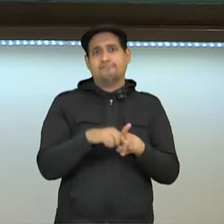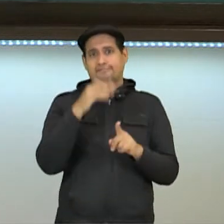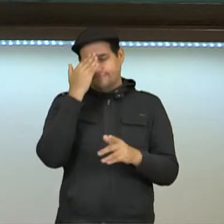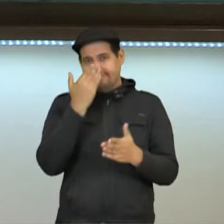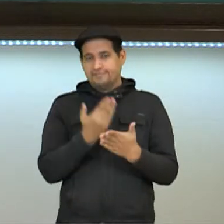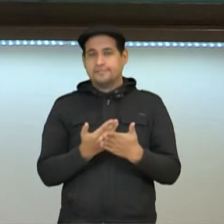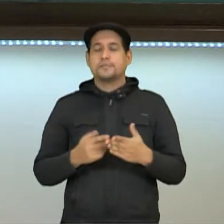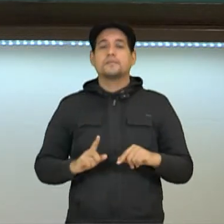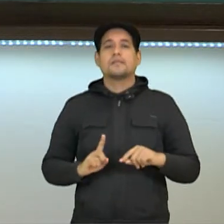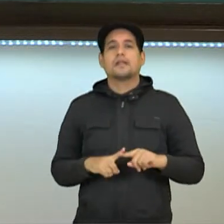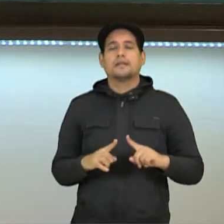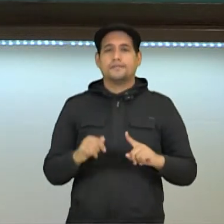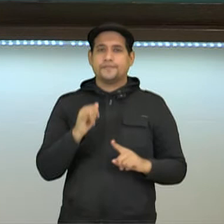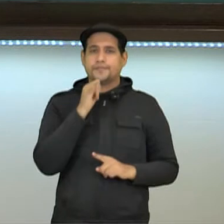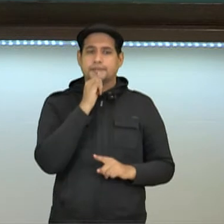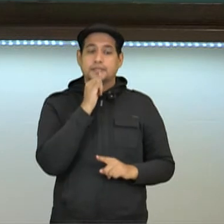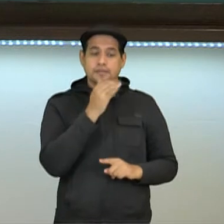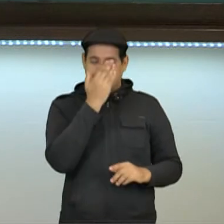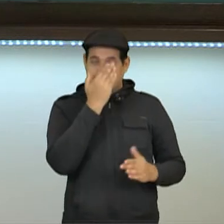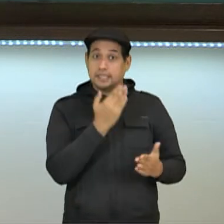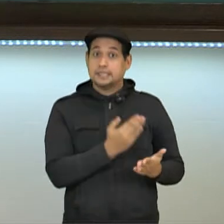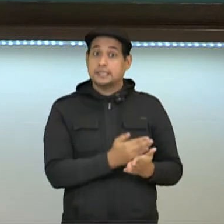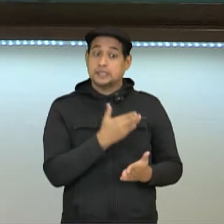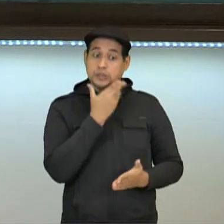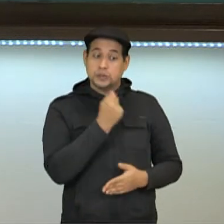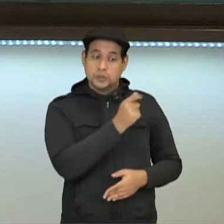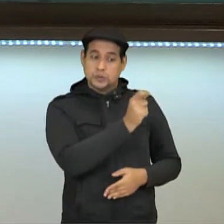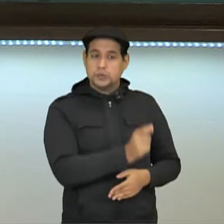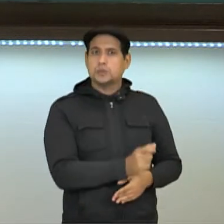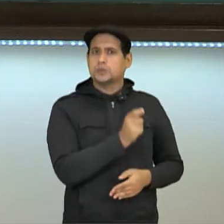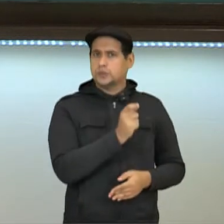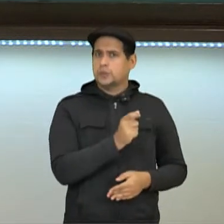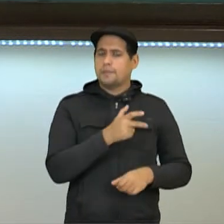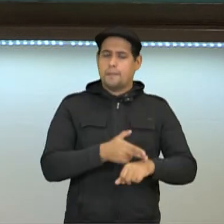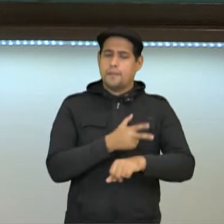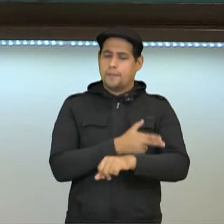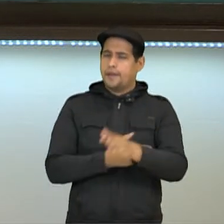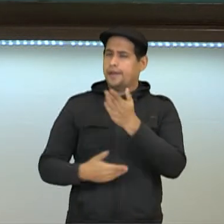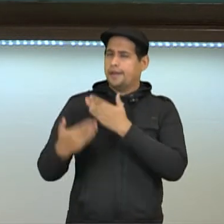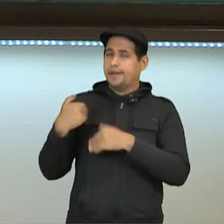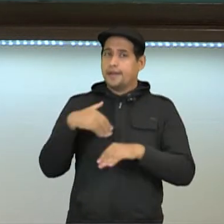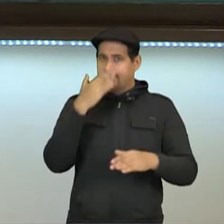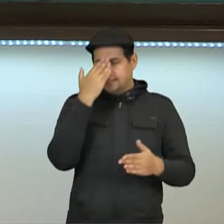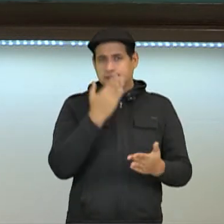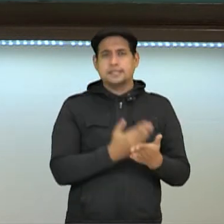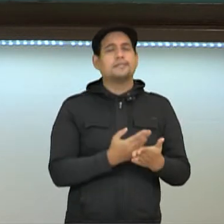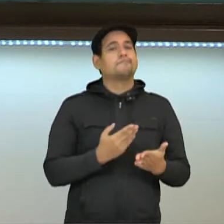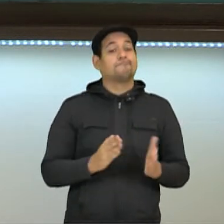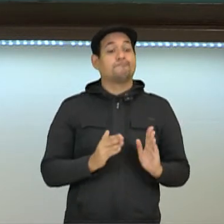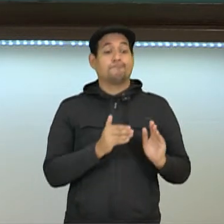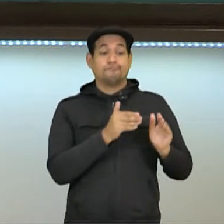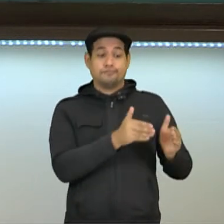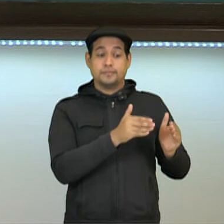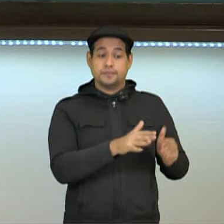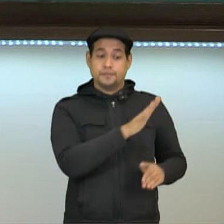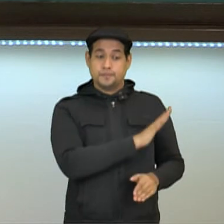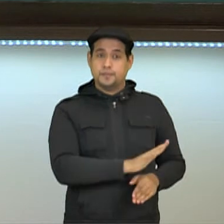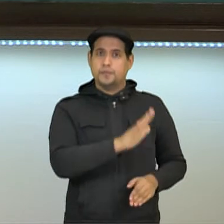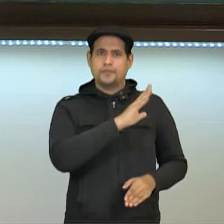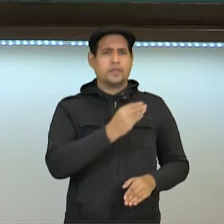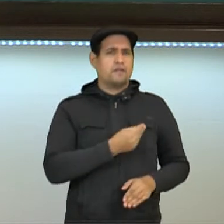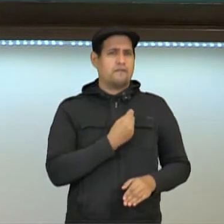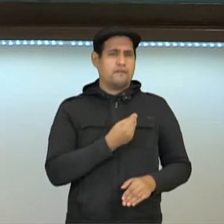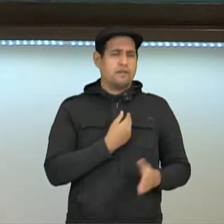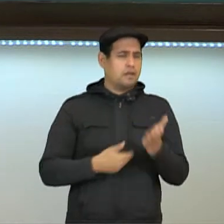né? Então, era a crença do homem medieval. Era a crença pertinente para aquele povo que vivia